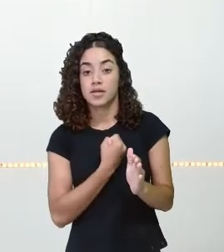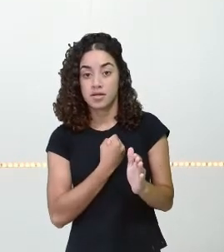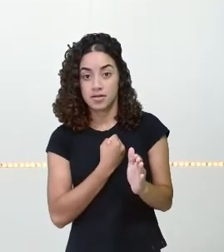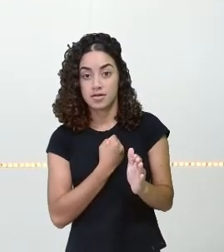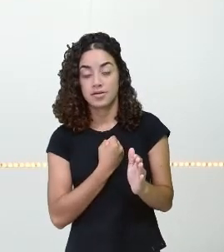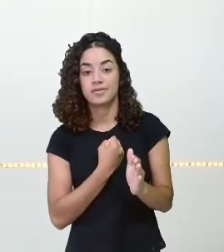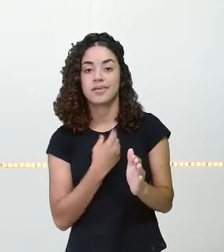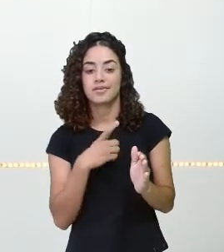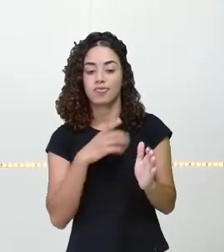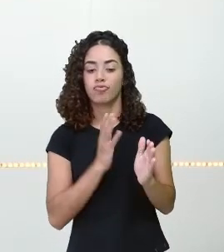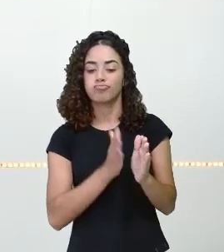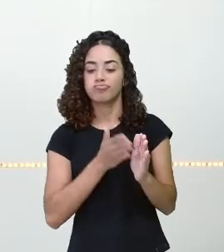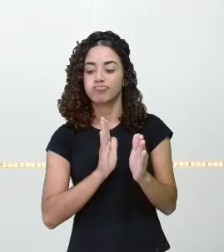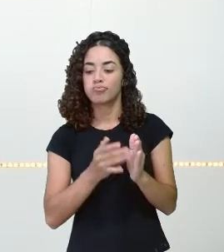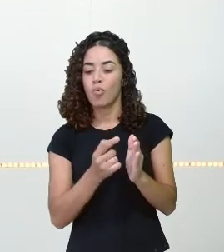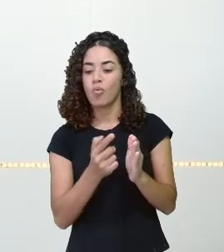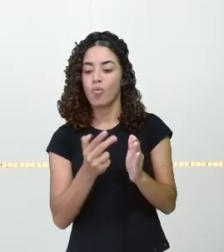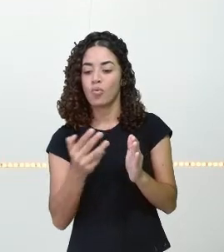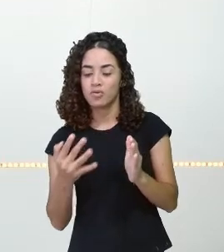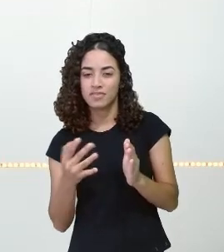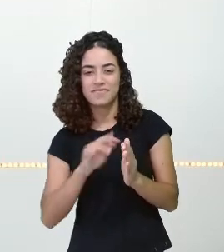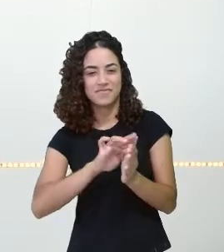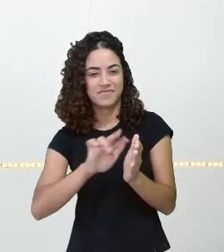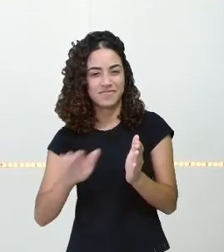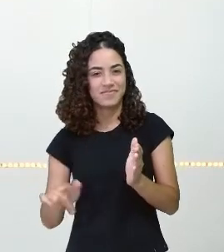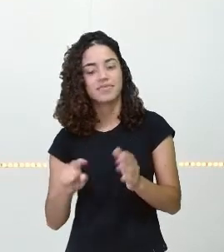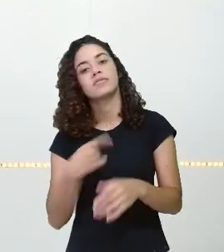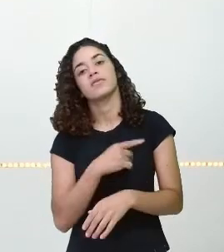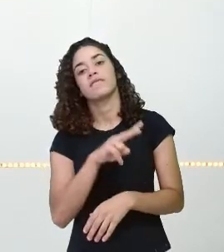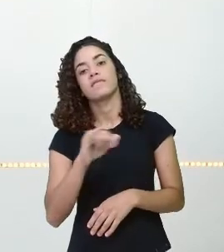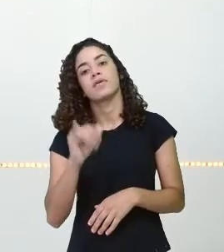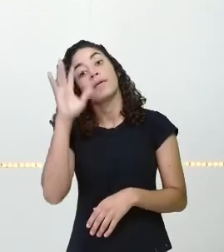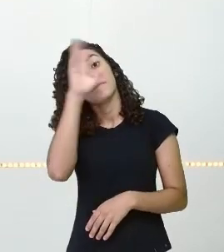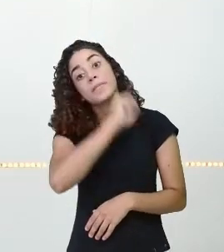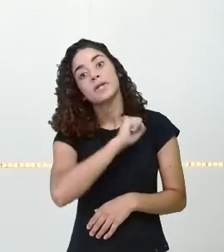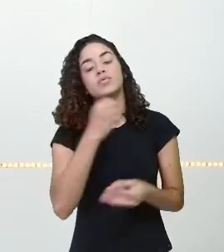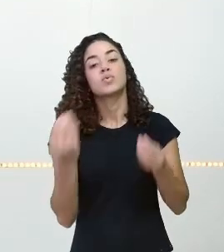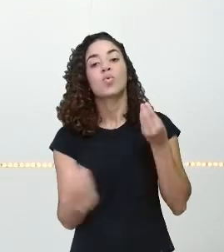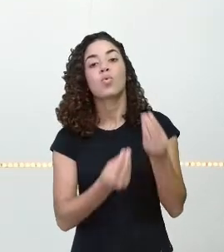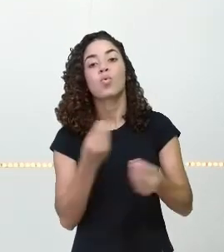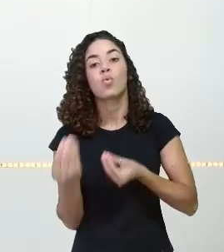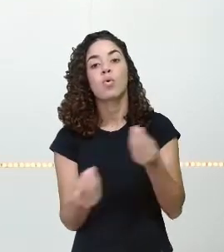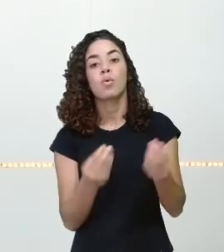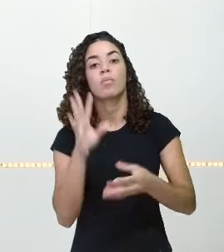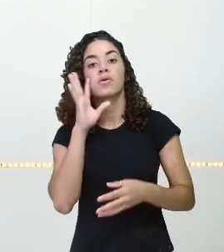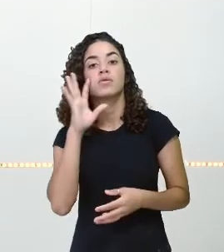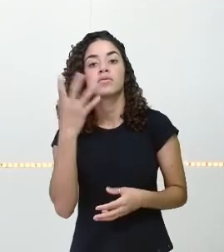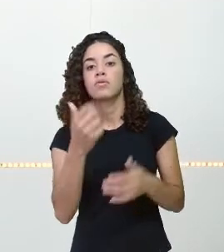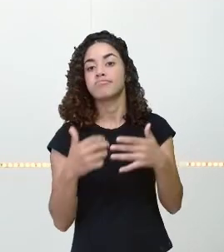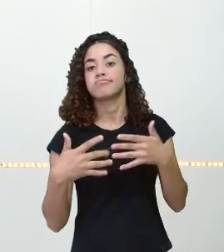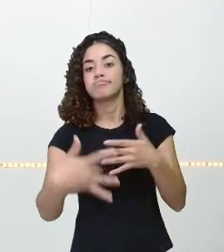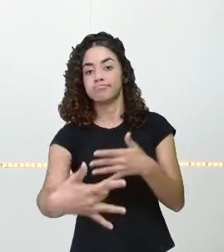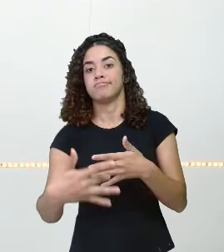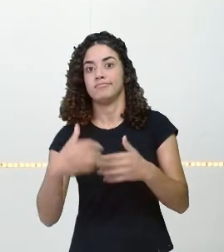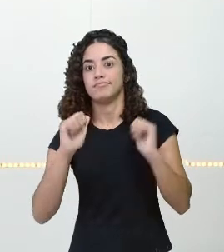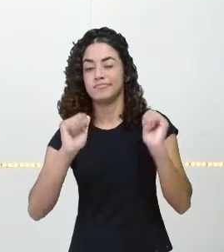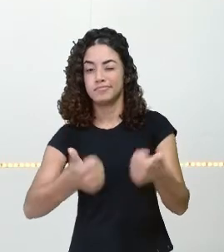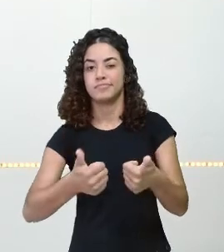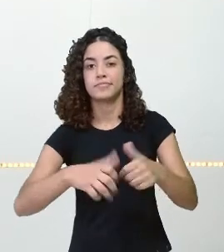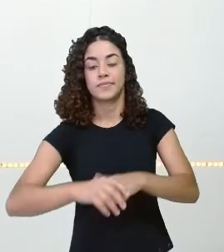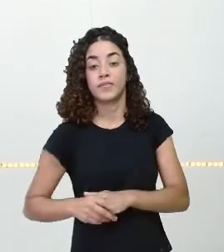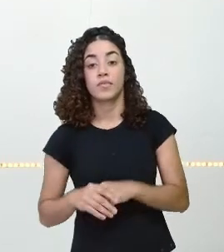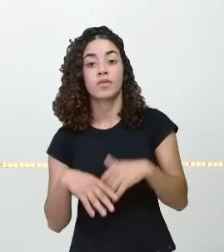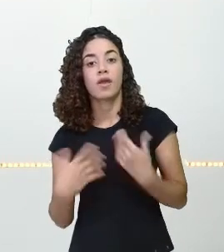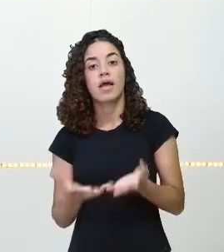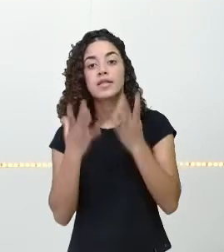Aquela famosa sequência recursiva, e a gente vai aprender aqui como se resolver essas sequências, tá certo?